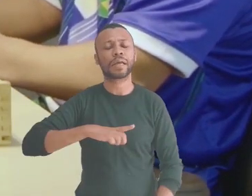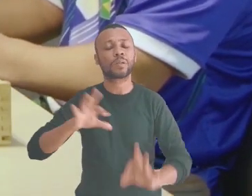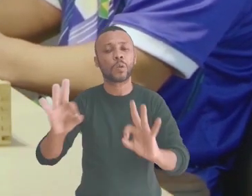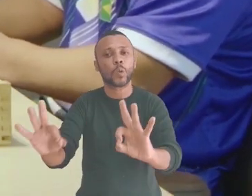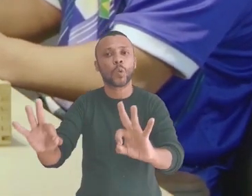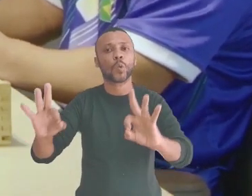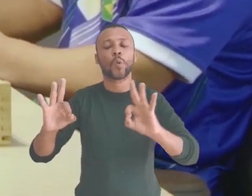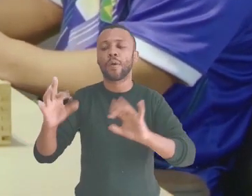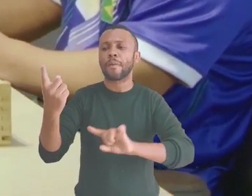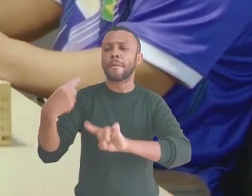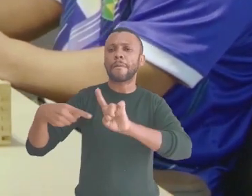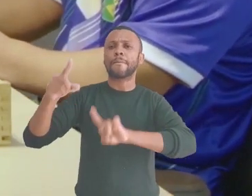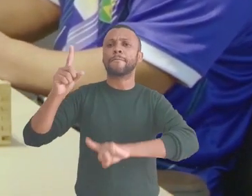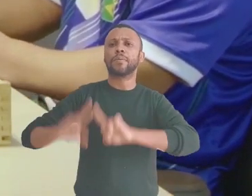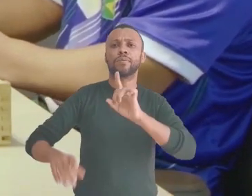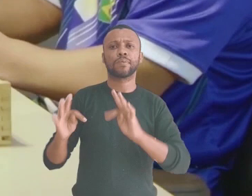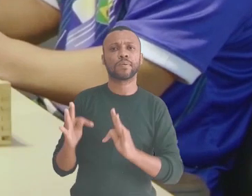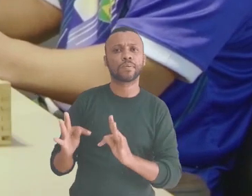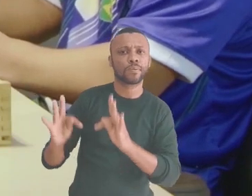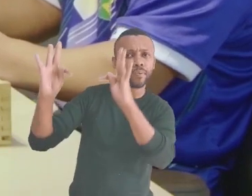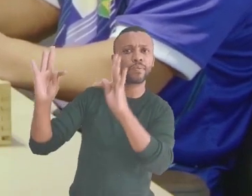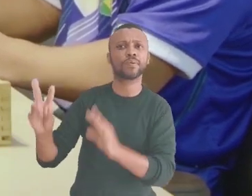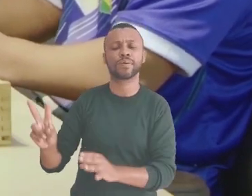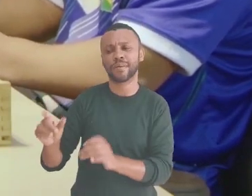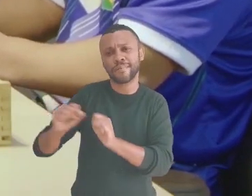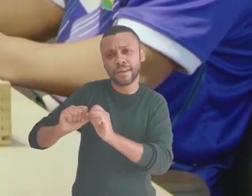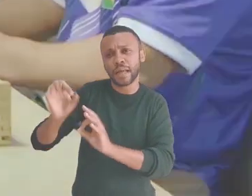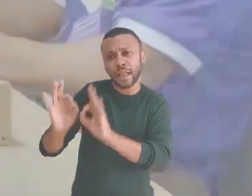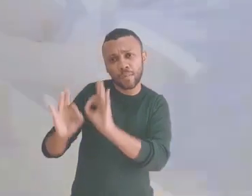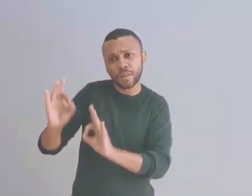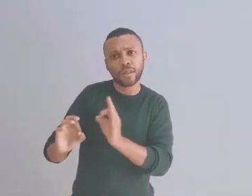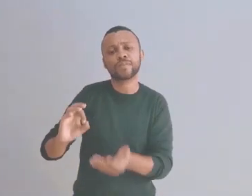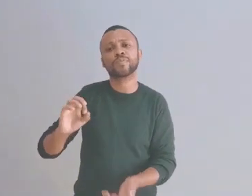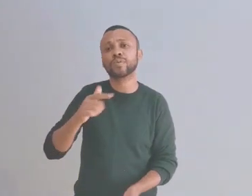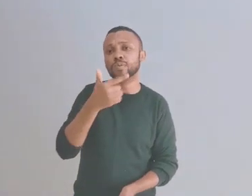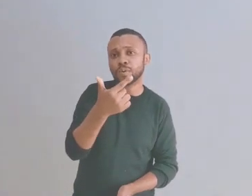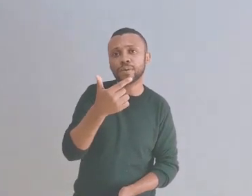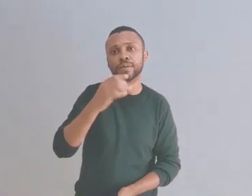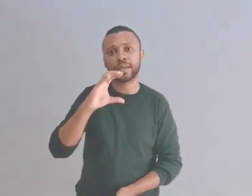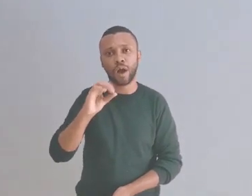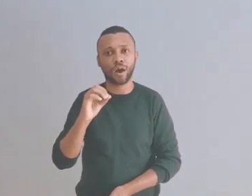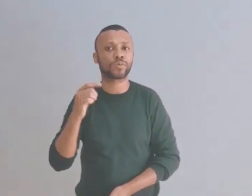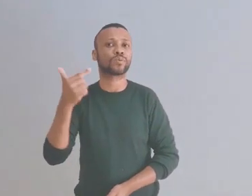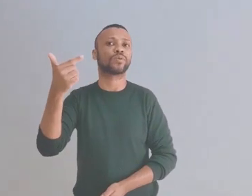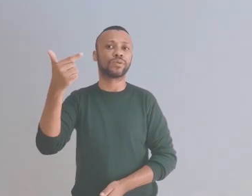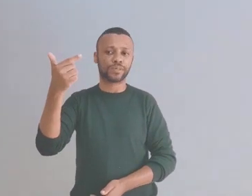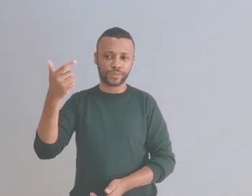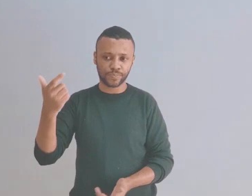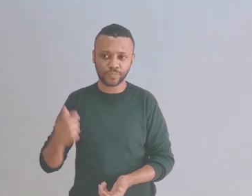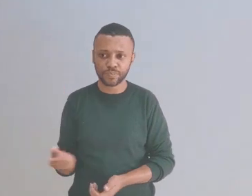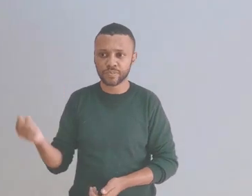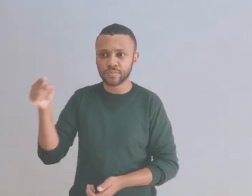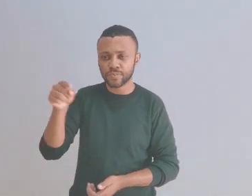tecnologia, né? Sim. Ela é feita de fibra de carbono. Explica aí pro pessoal como fibra é de que joga carbono, o badminton. Isso aqui é a